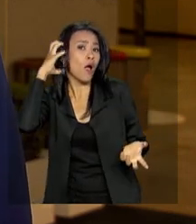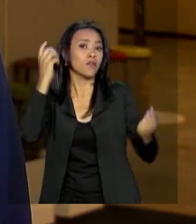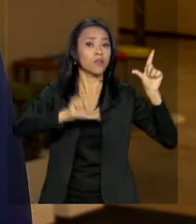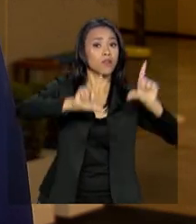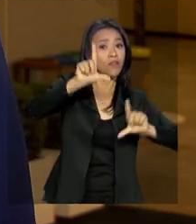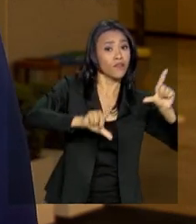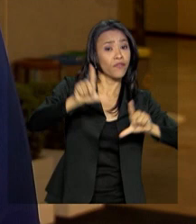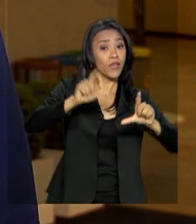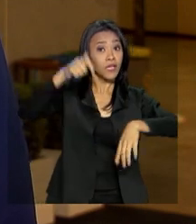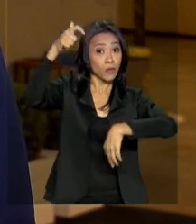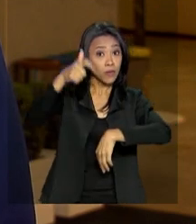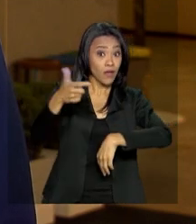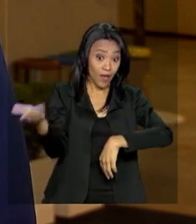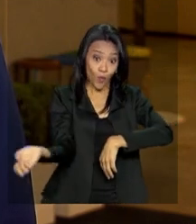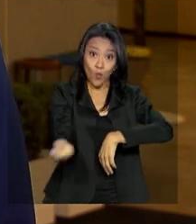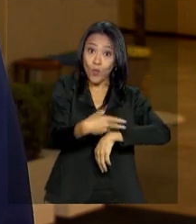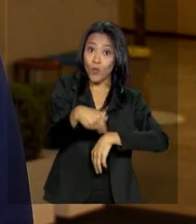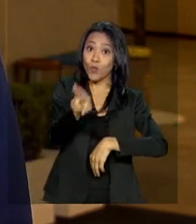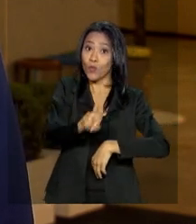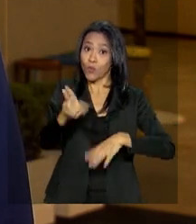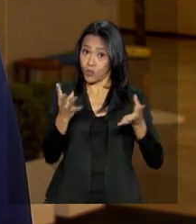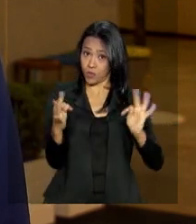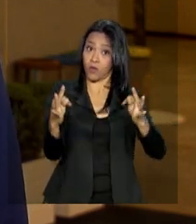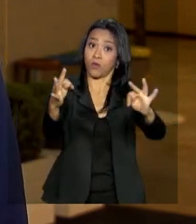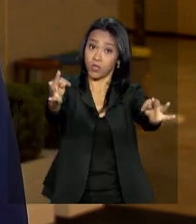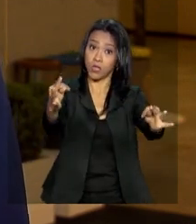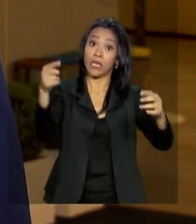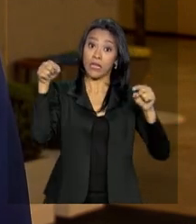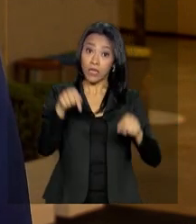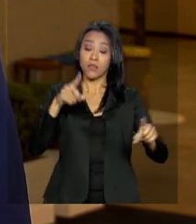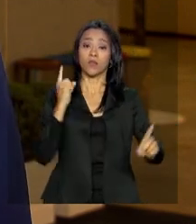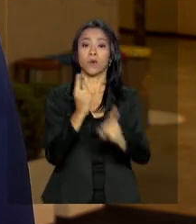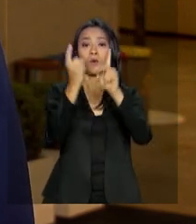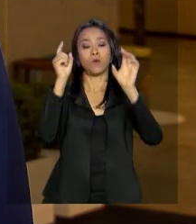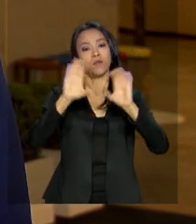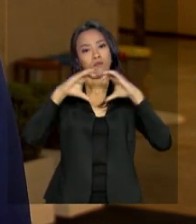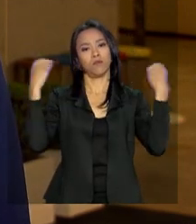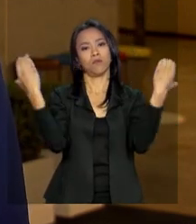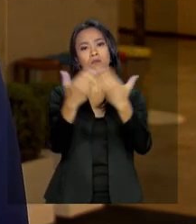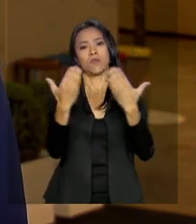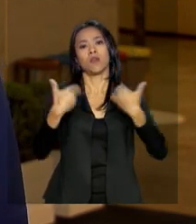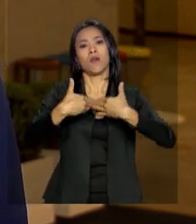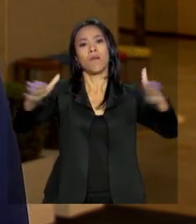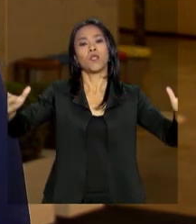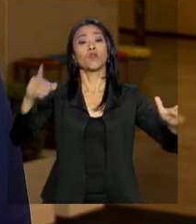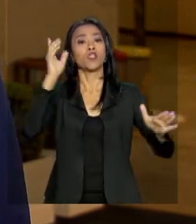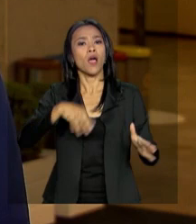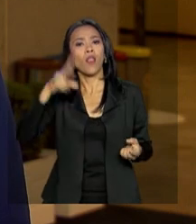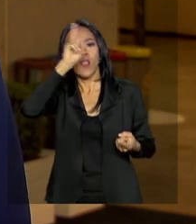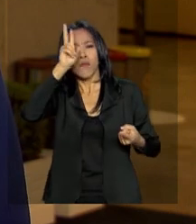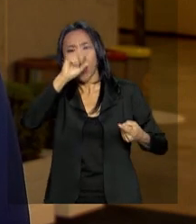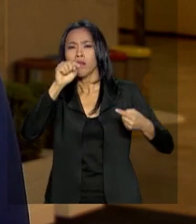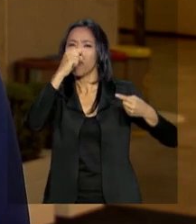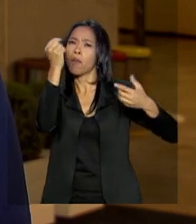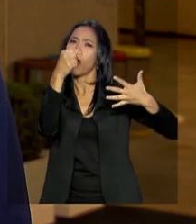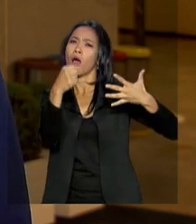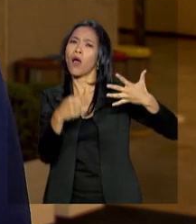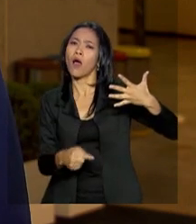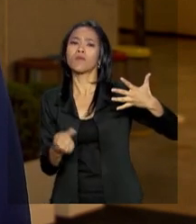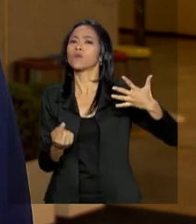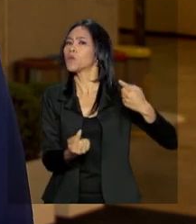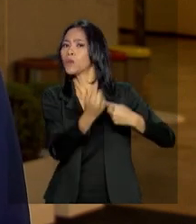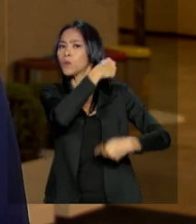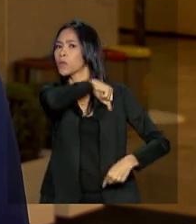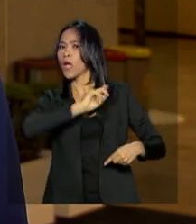tv em tempos de novas tecnologias na cerimônia de abertura foram lembradas algumas ações de modernização do